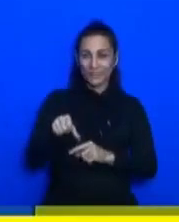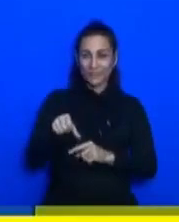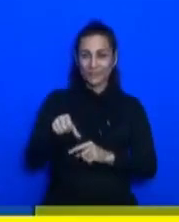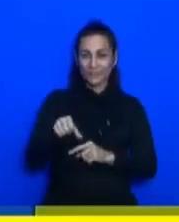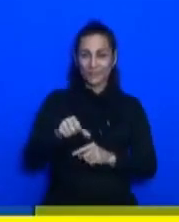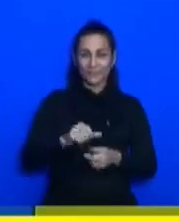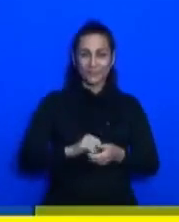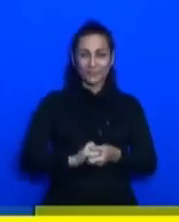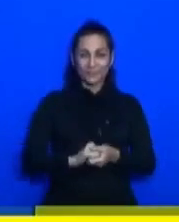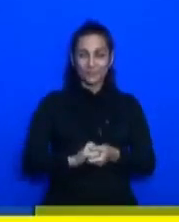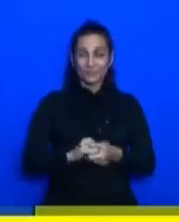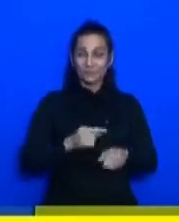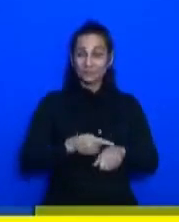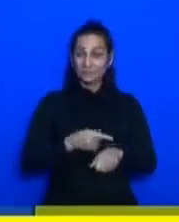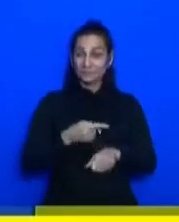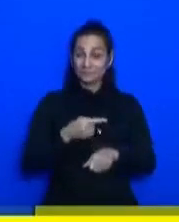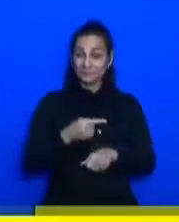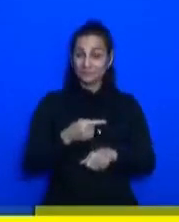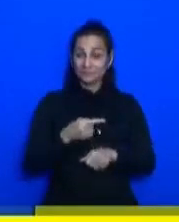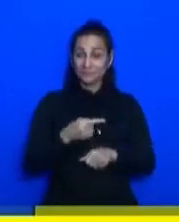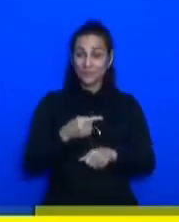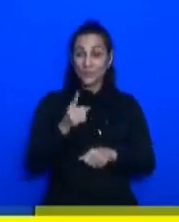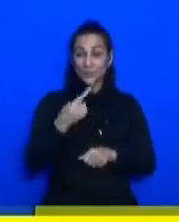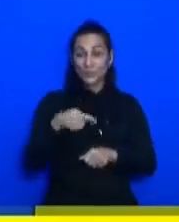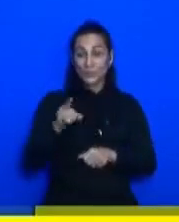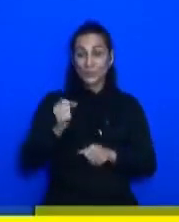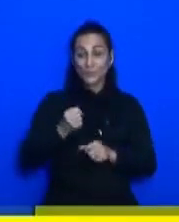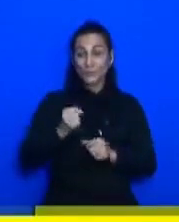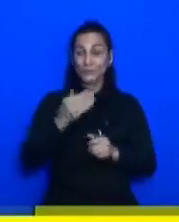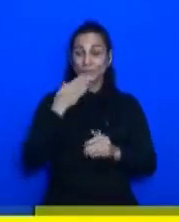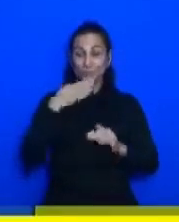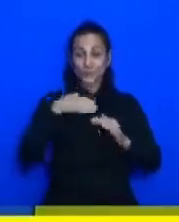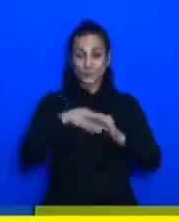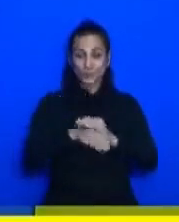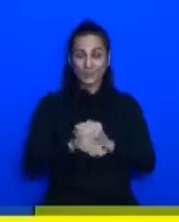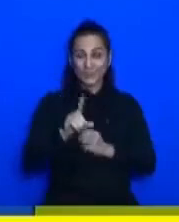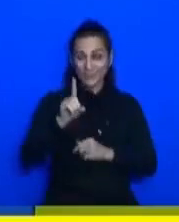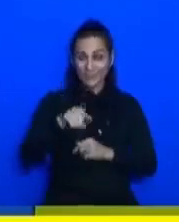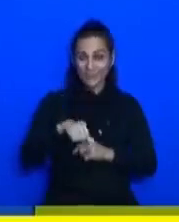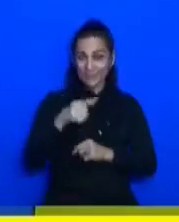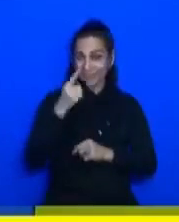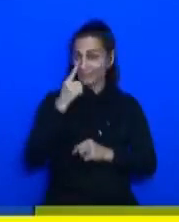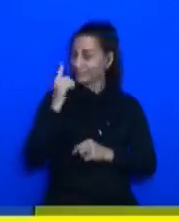Laranja 79. E agora, o sétimo e último número da Time Mania.